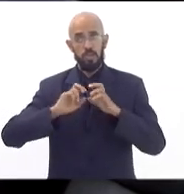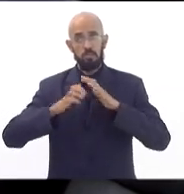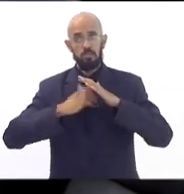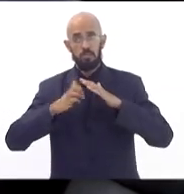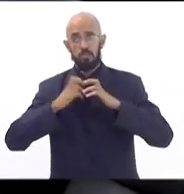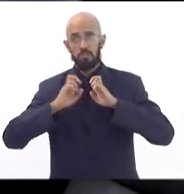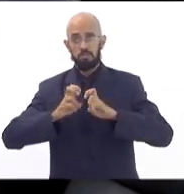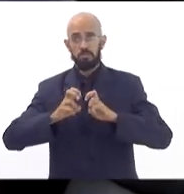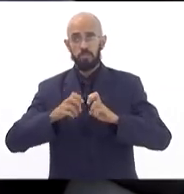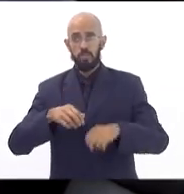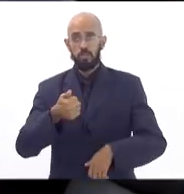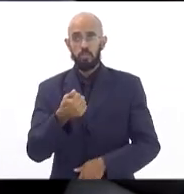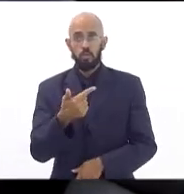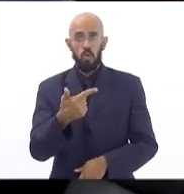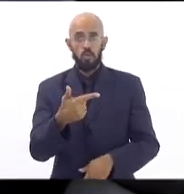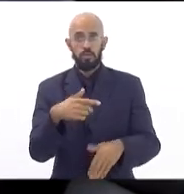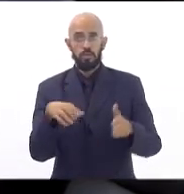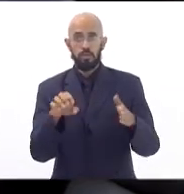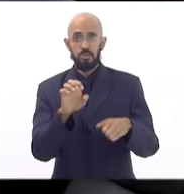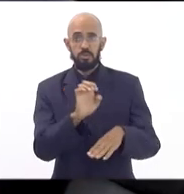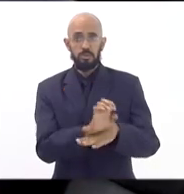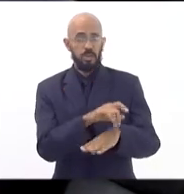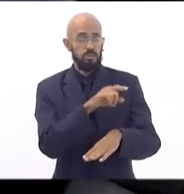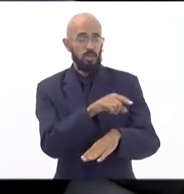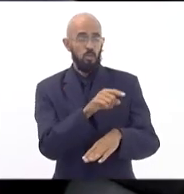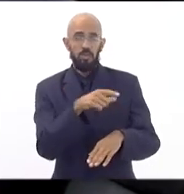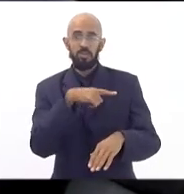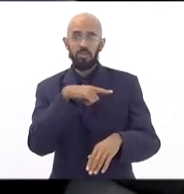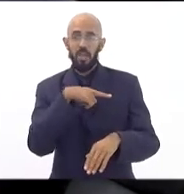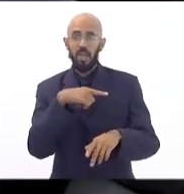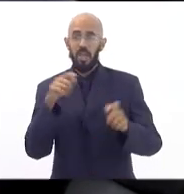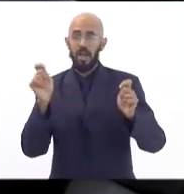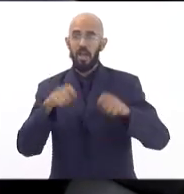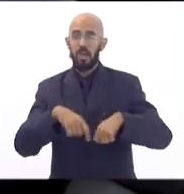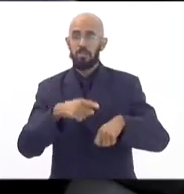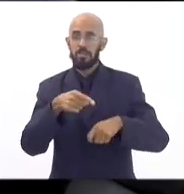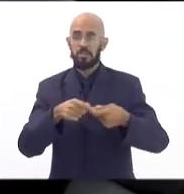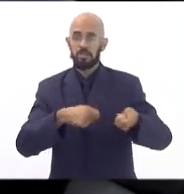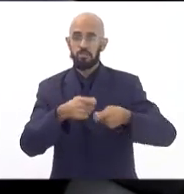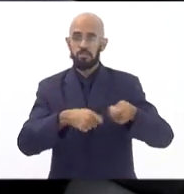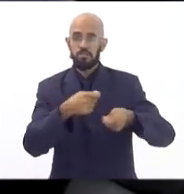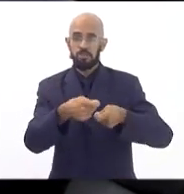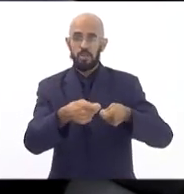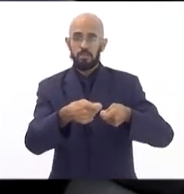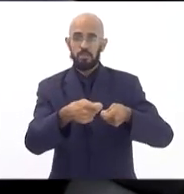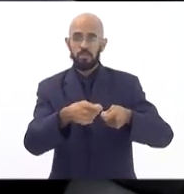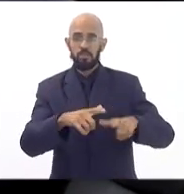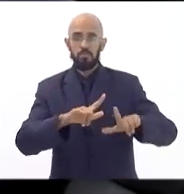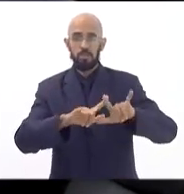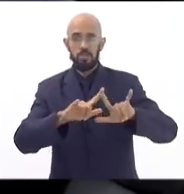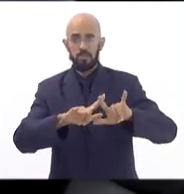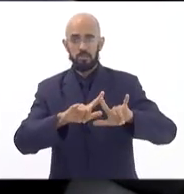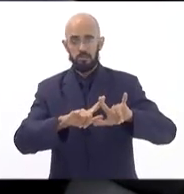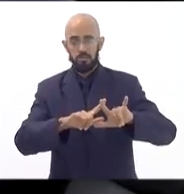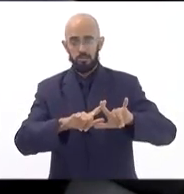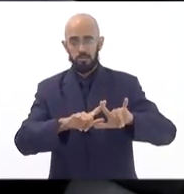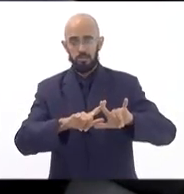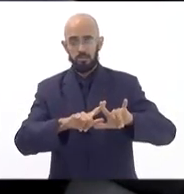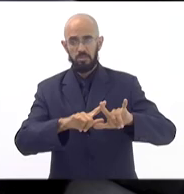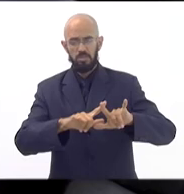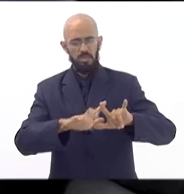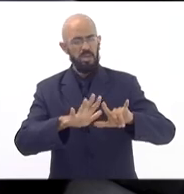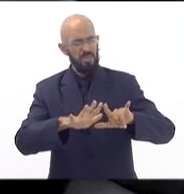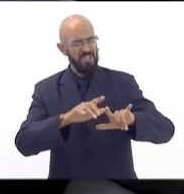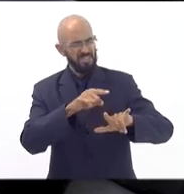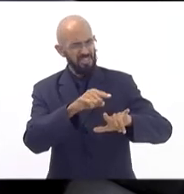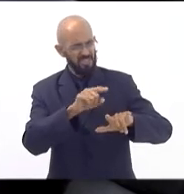estações que estão em poder não dela mas o poder do estado para a 12 estações de e